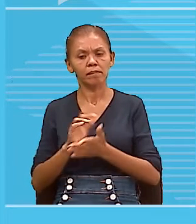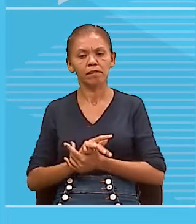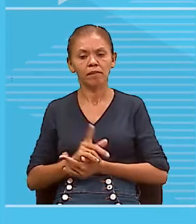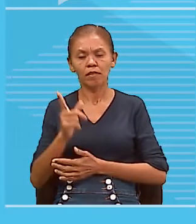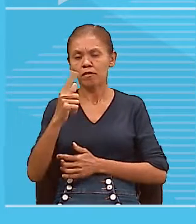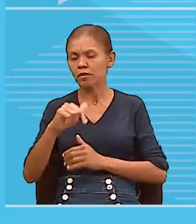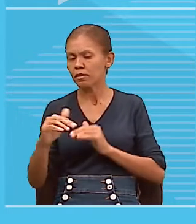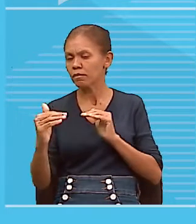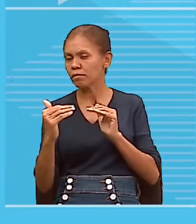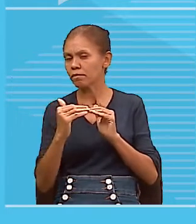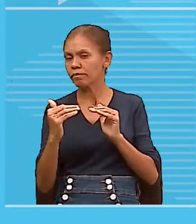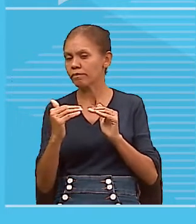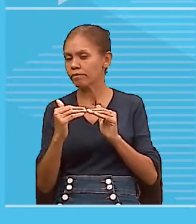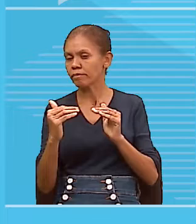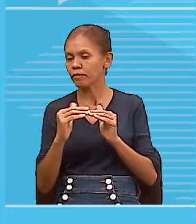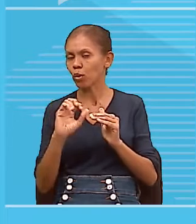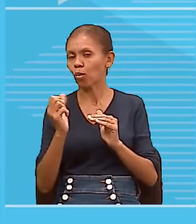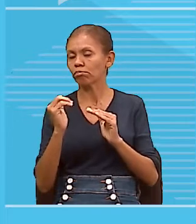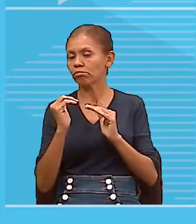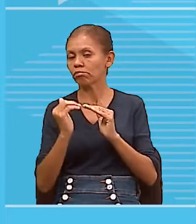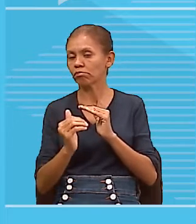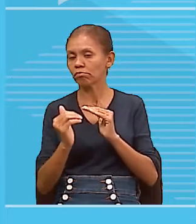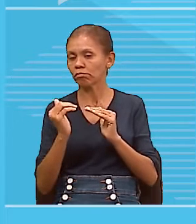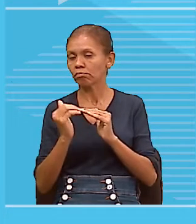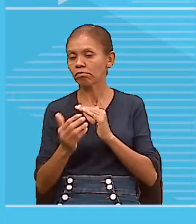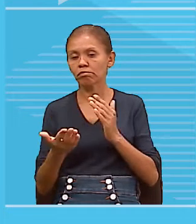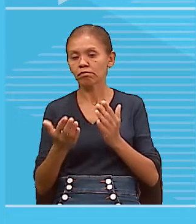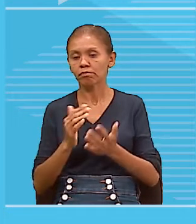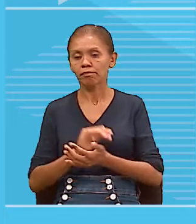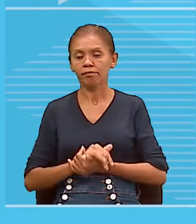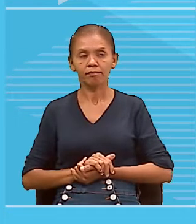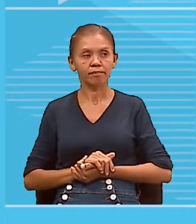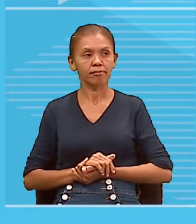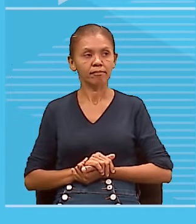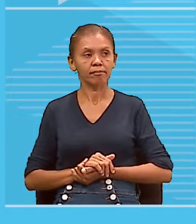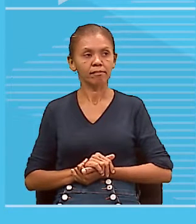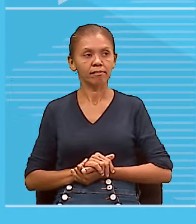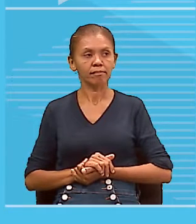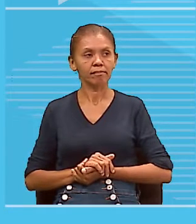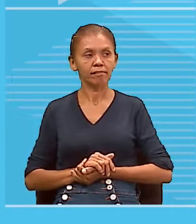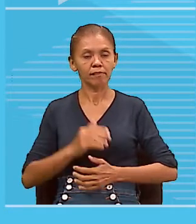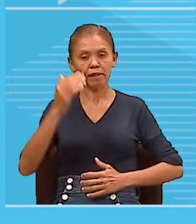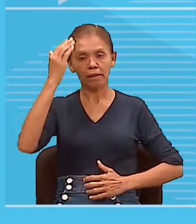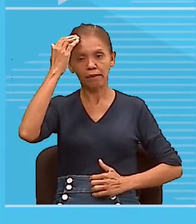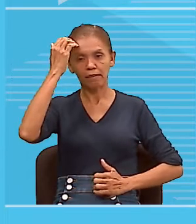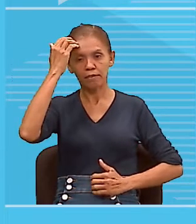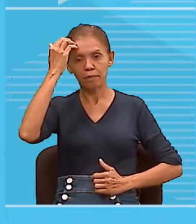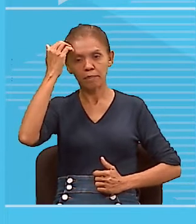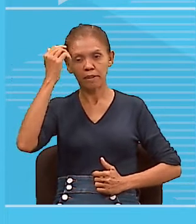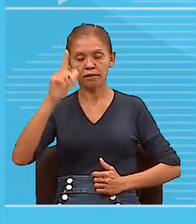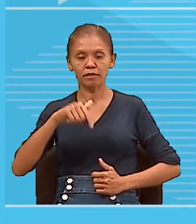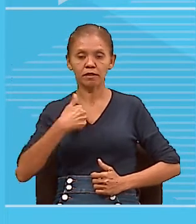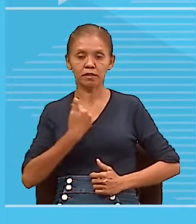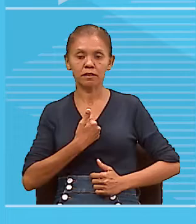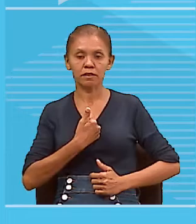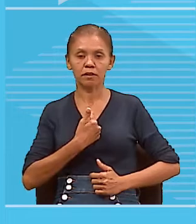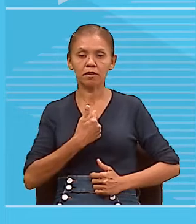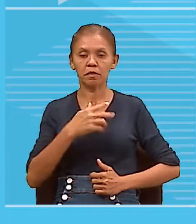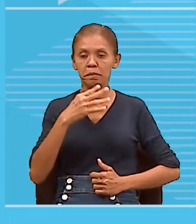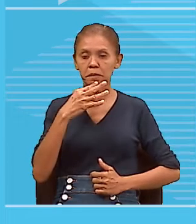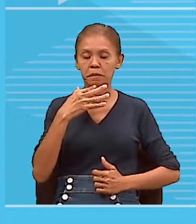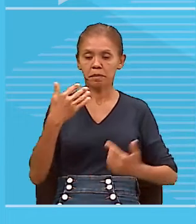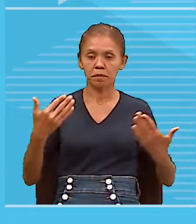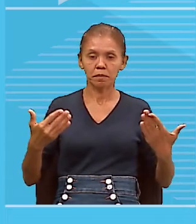você concorda que a gente evoluiu dos Macacos os macacos que a gente conhece hoje né os